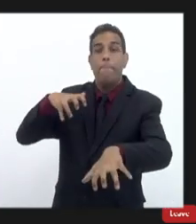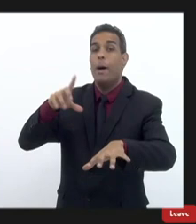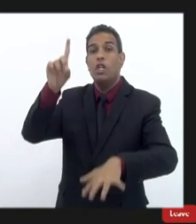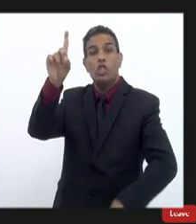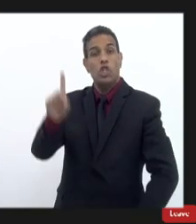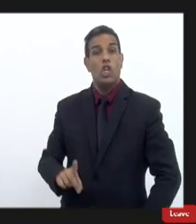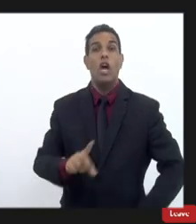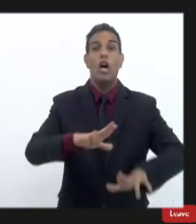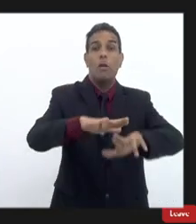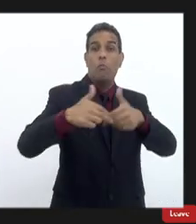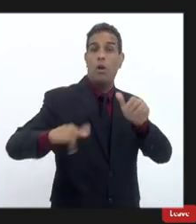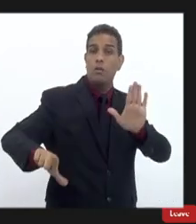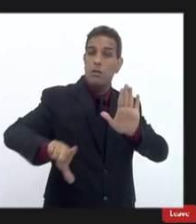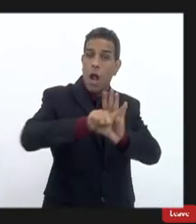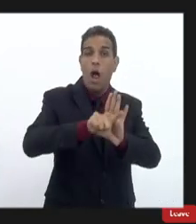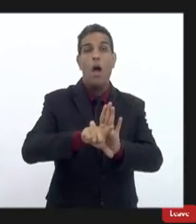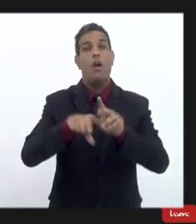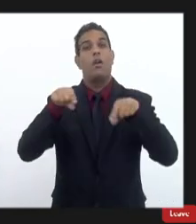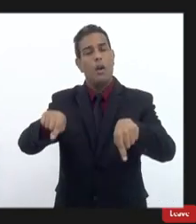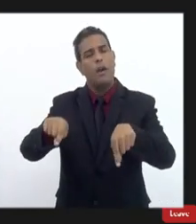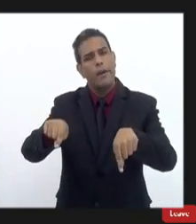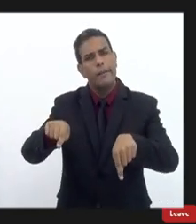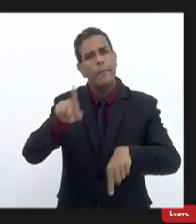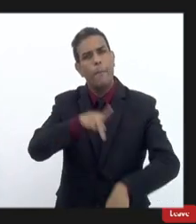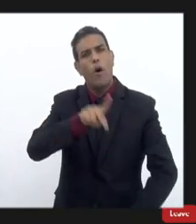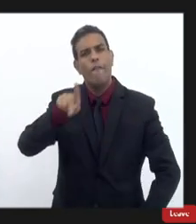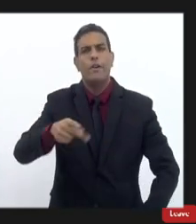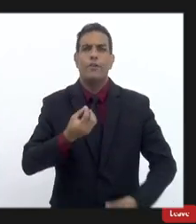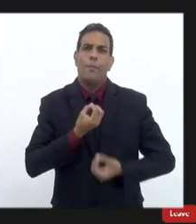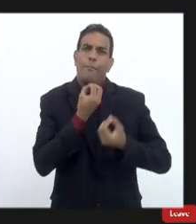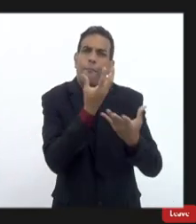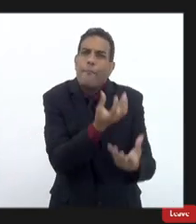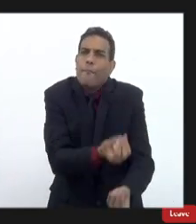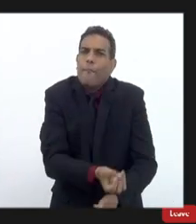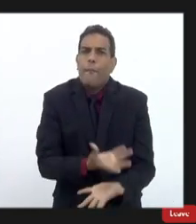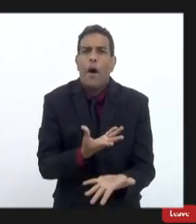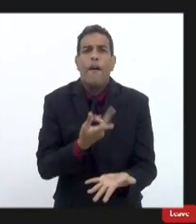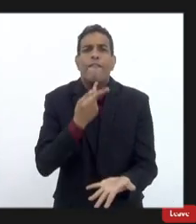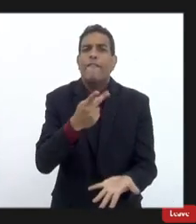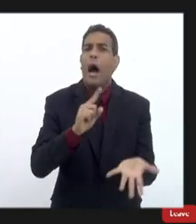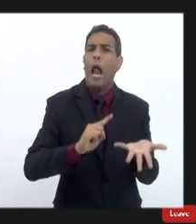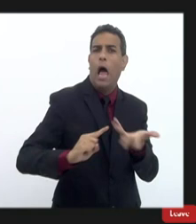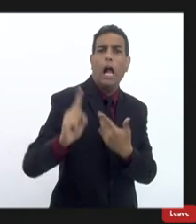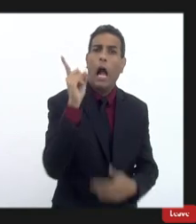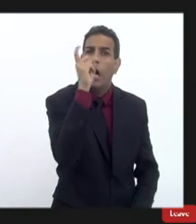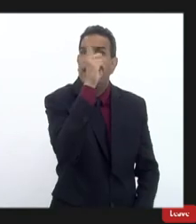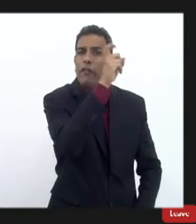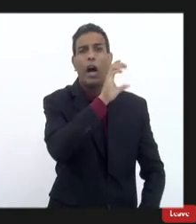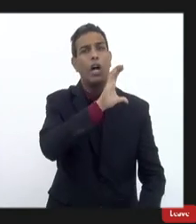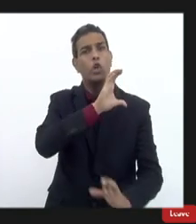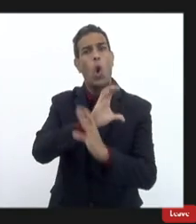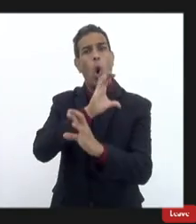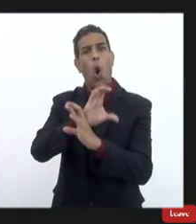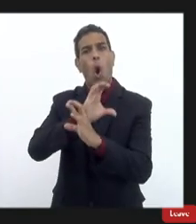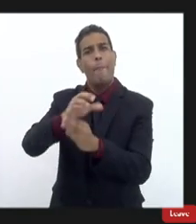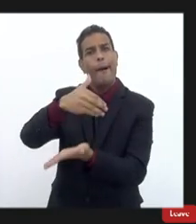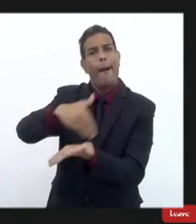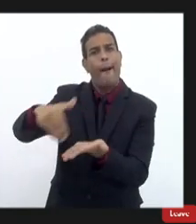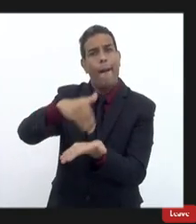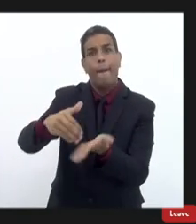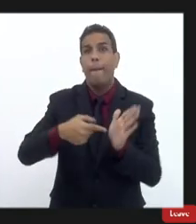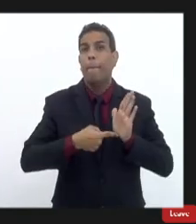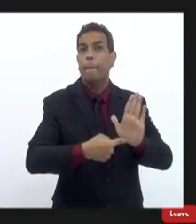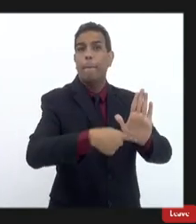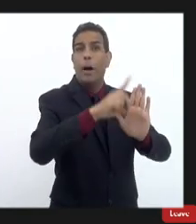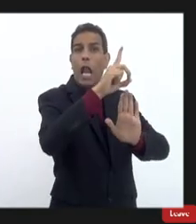remota. E eles têm relatado essa dificuldade em dialogar. Então, mesmo apresentando os laudos